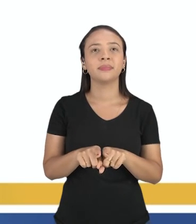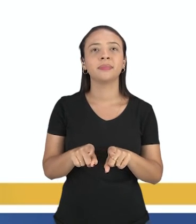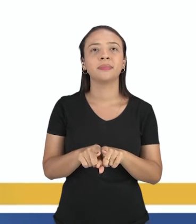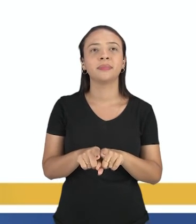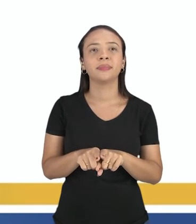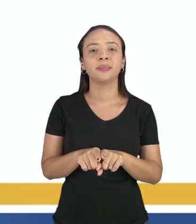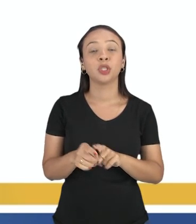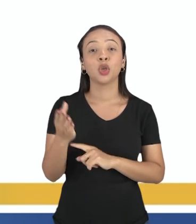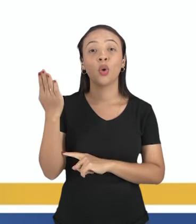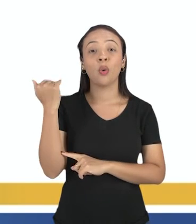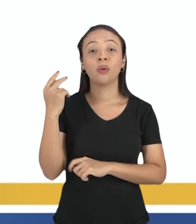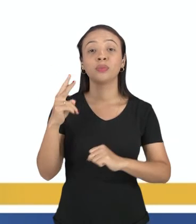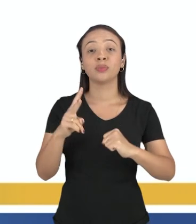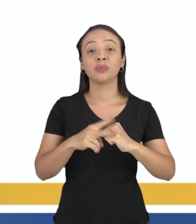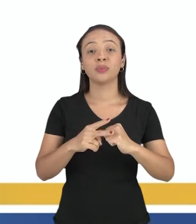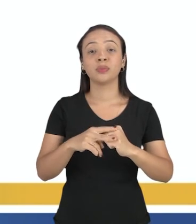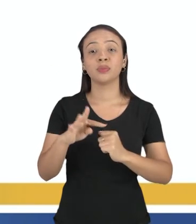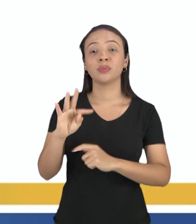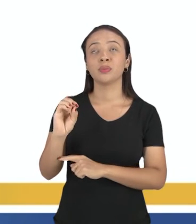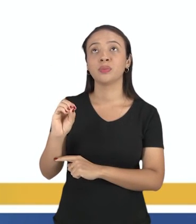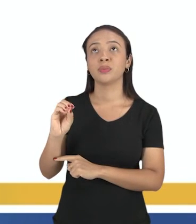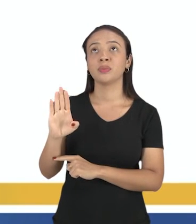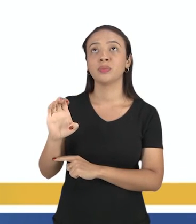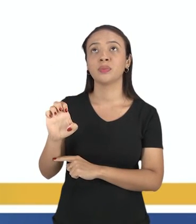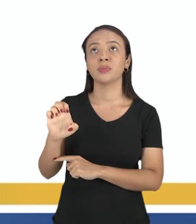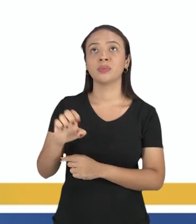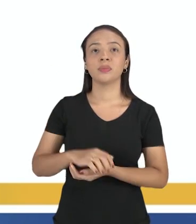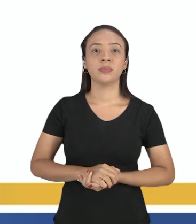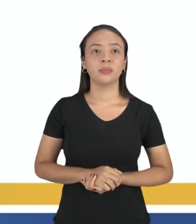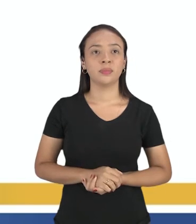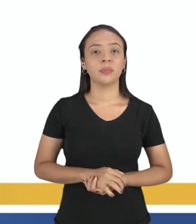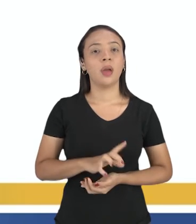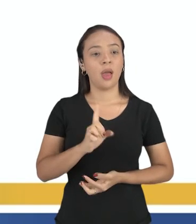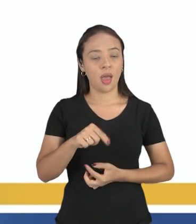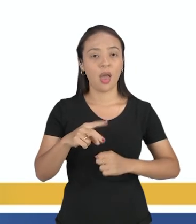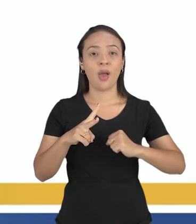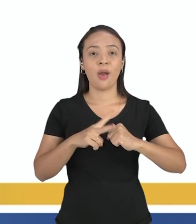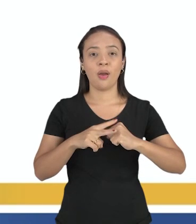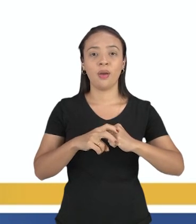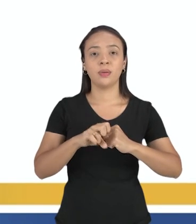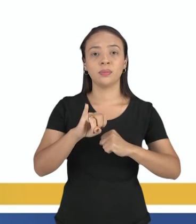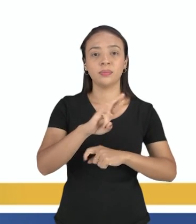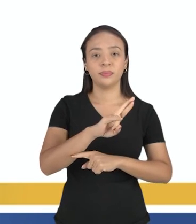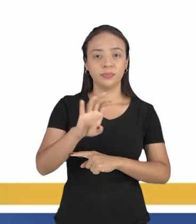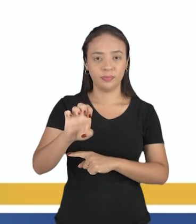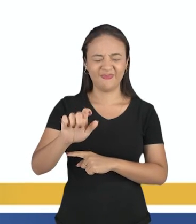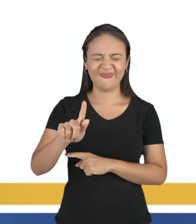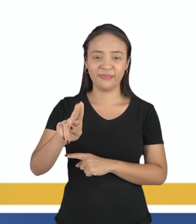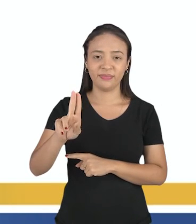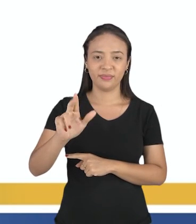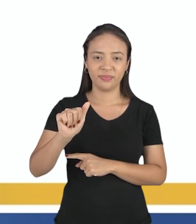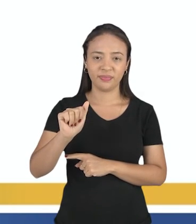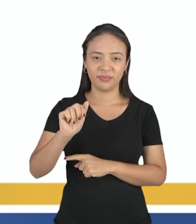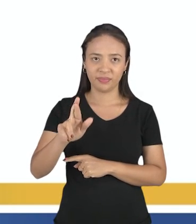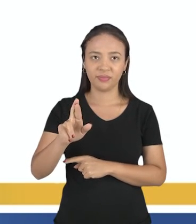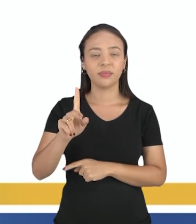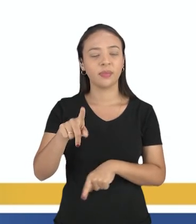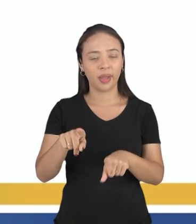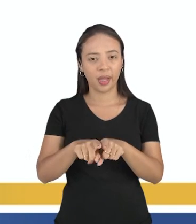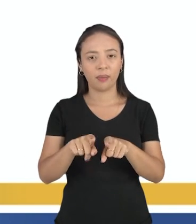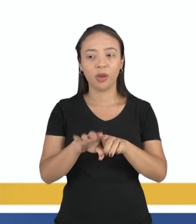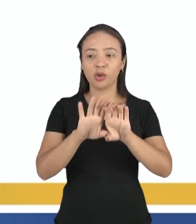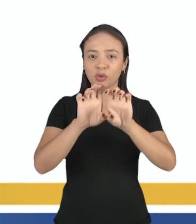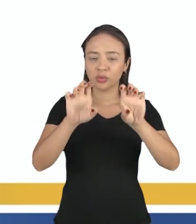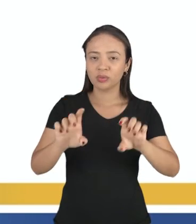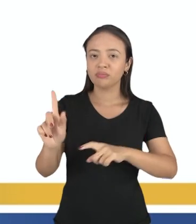aí é o passado do verbo to be, tá? O verbo to be, ele é um verbo irregular e o passado dele fica assim, está na forma